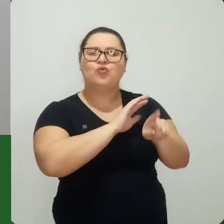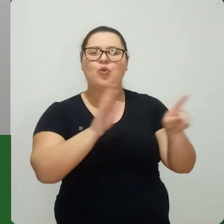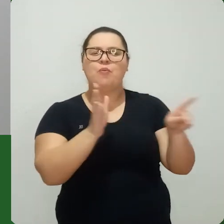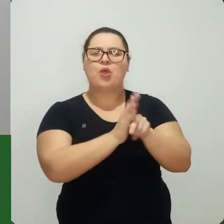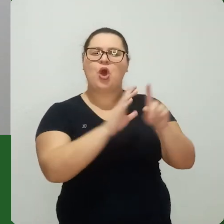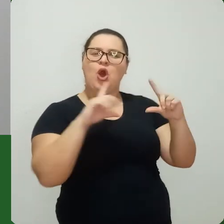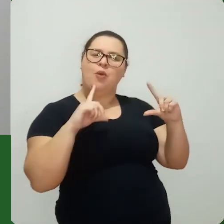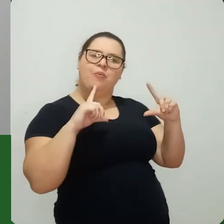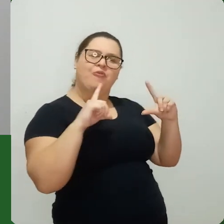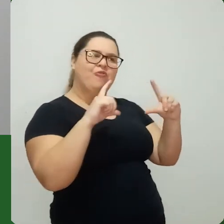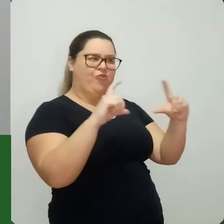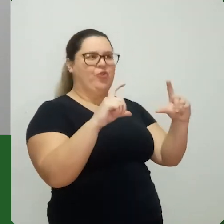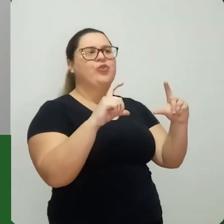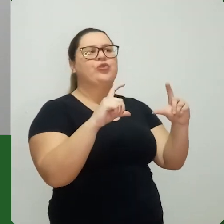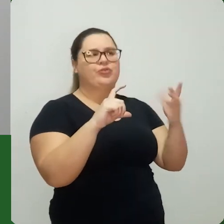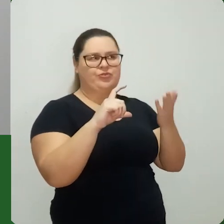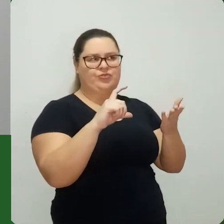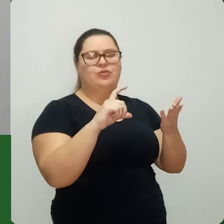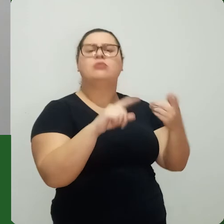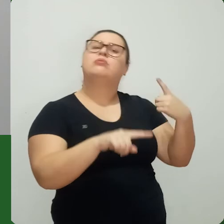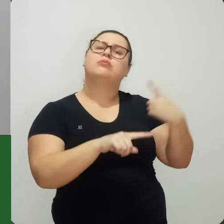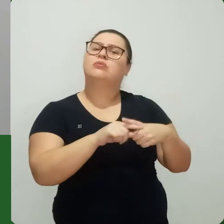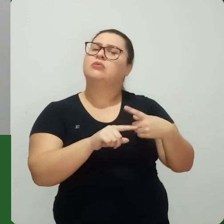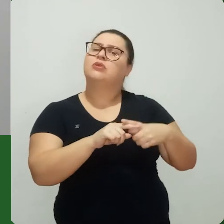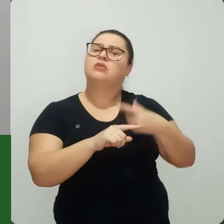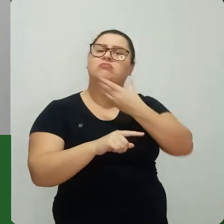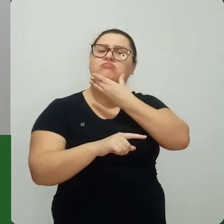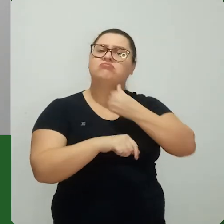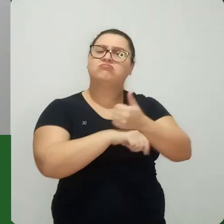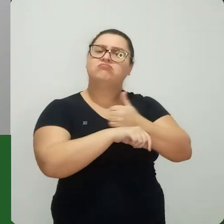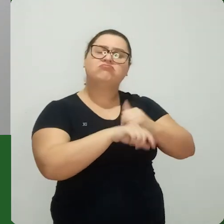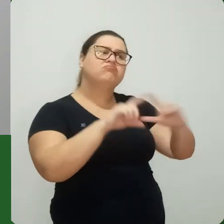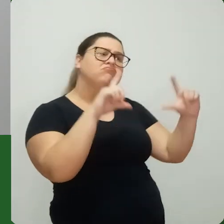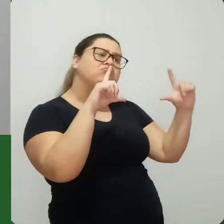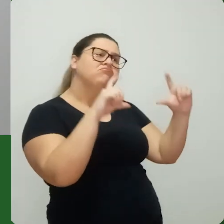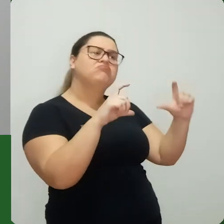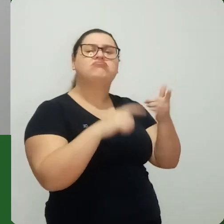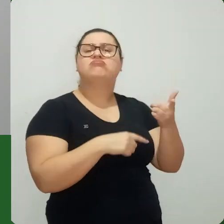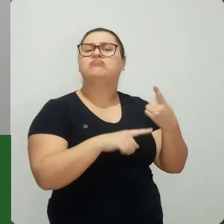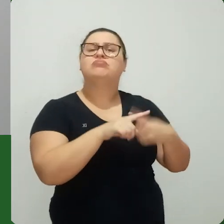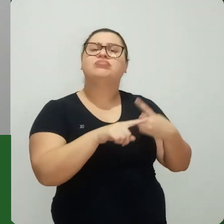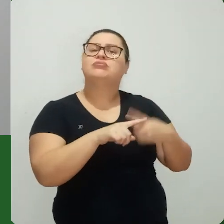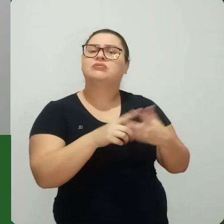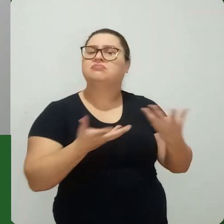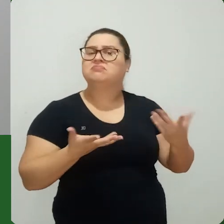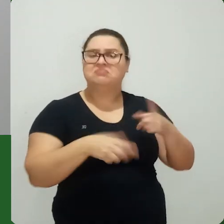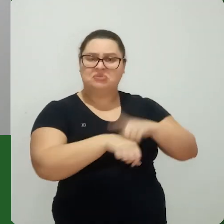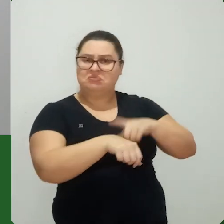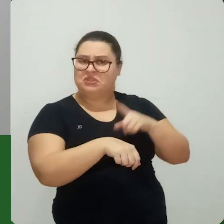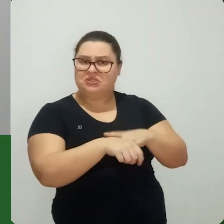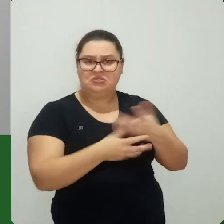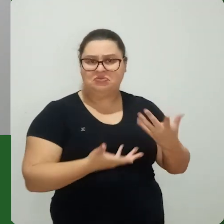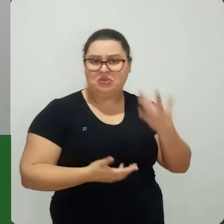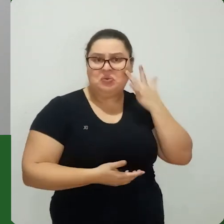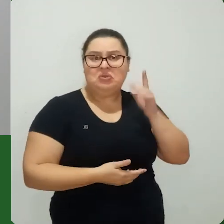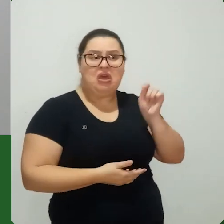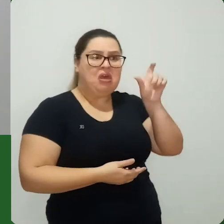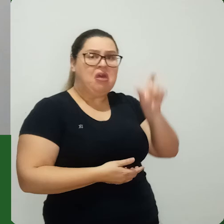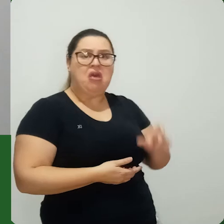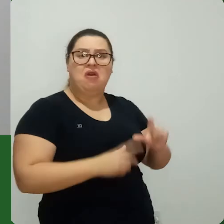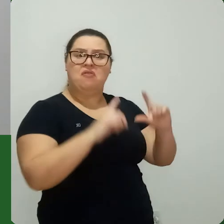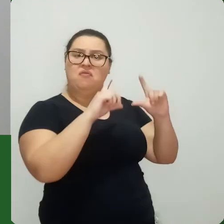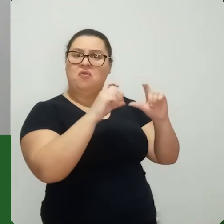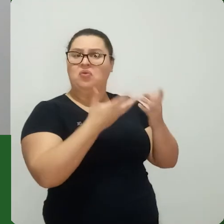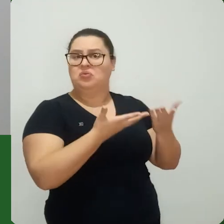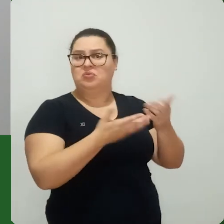profundo, digamos assim, daquela obra, né, daquela fotografia. Ou seja, por que aquela foto foi feita? O que o fotógrafo queria naquele momento? Eu